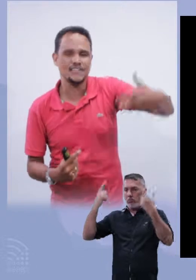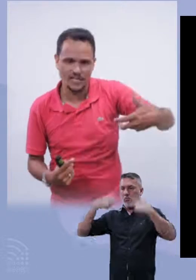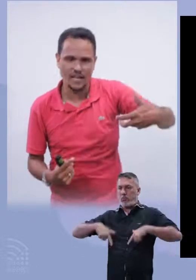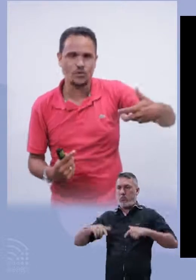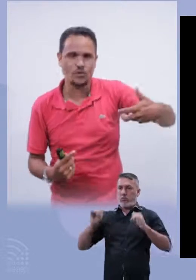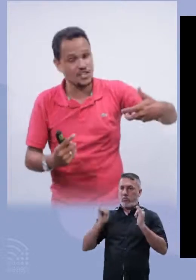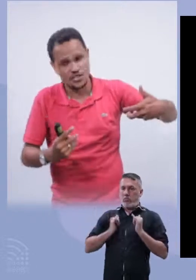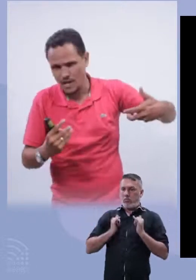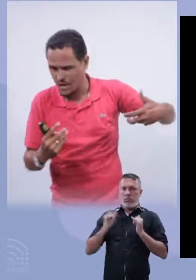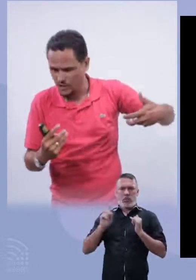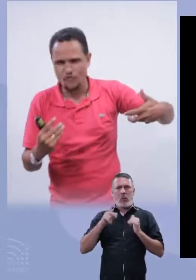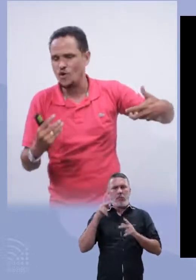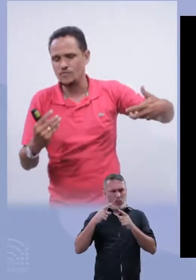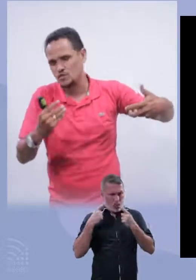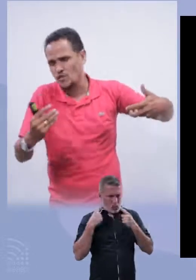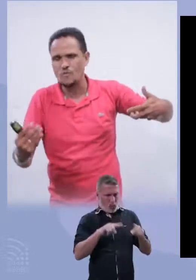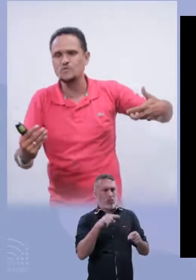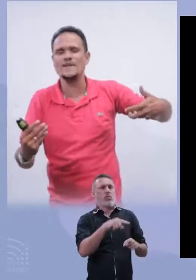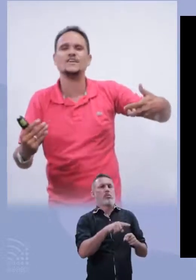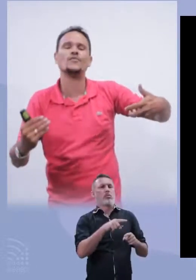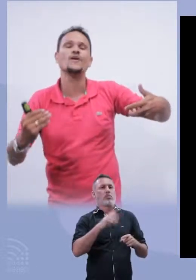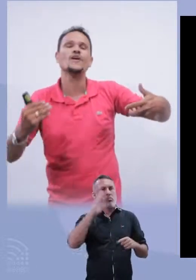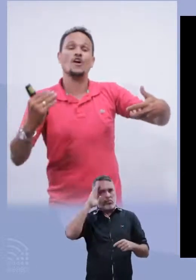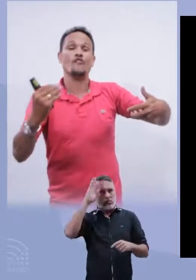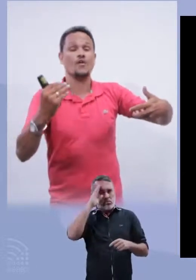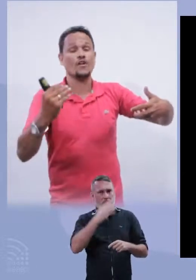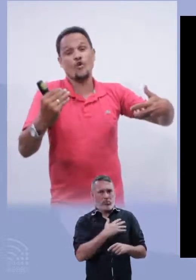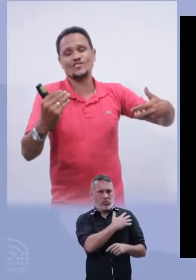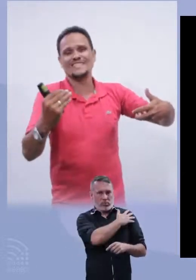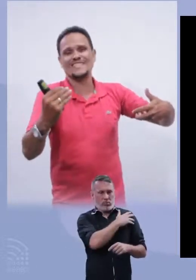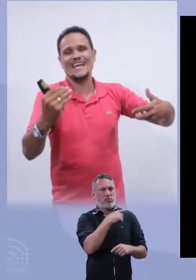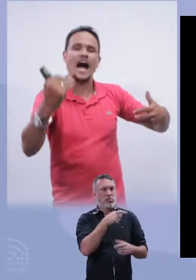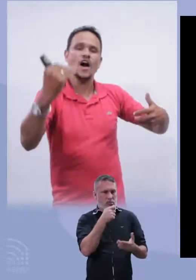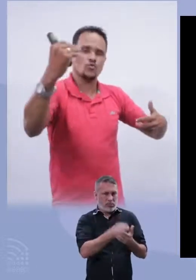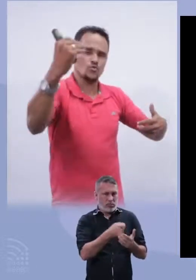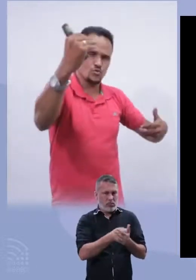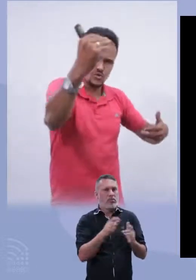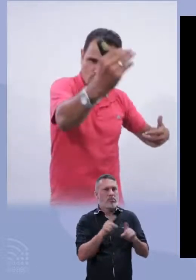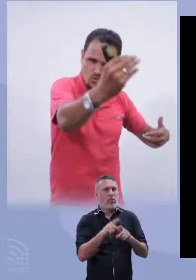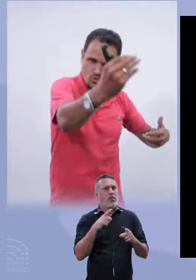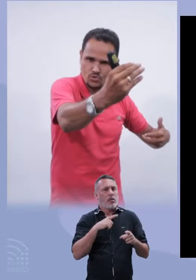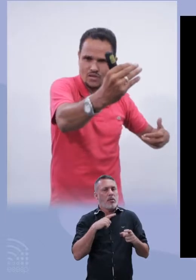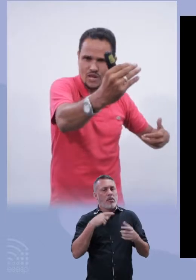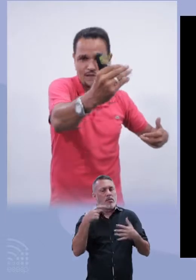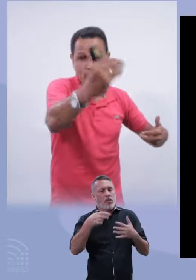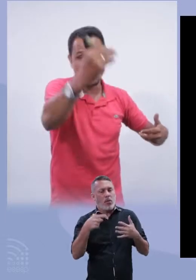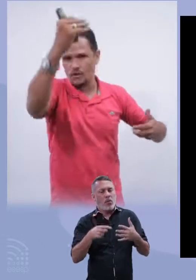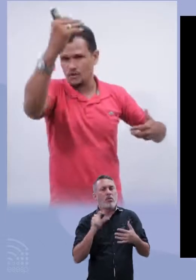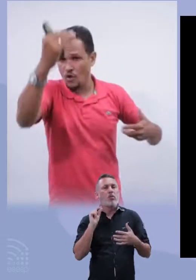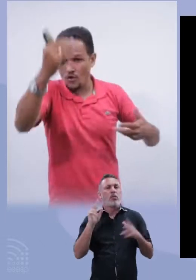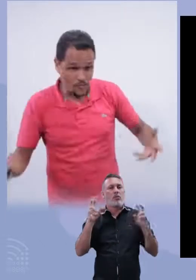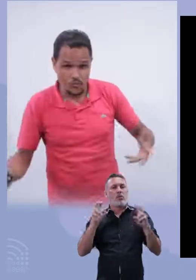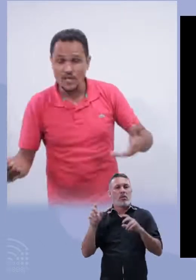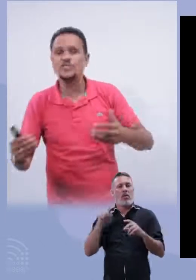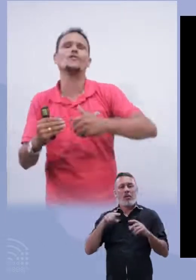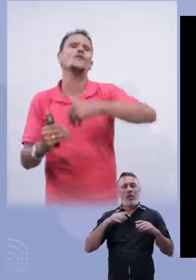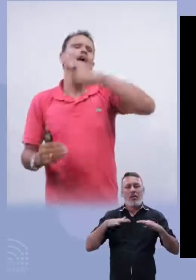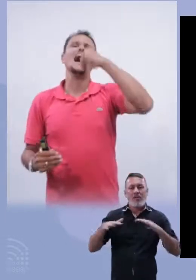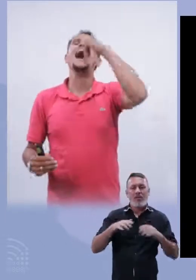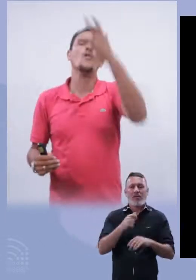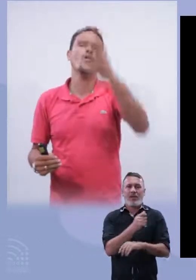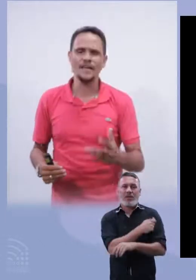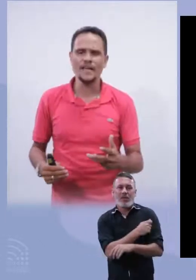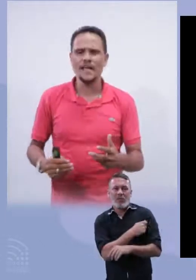diante dessa ditadura. Nós não fomos pacíficos. Eu vou destacar o chamado movimento